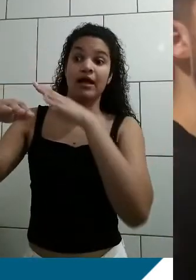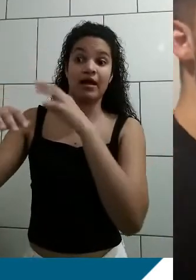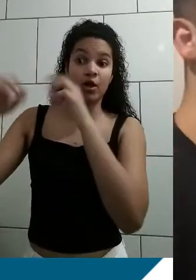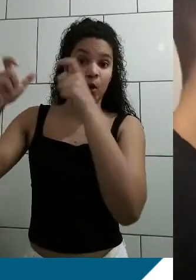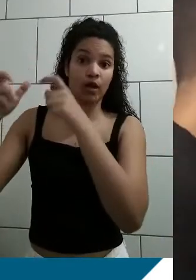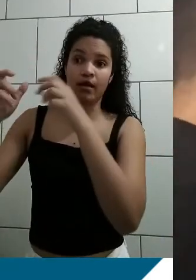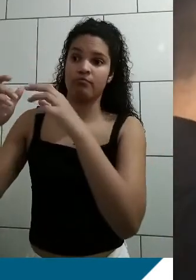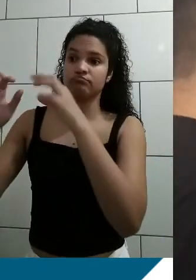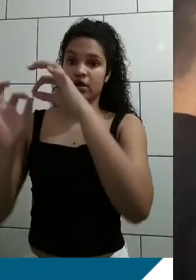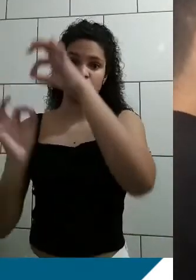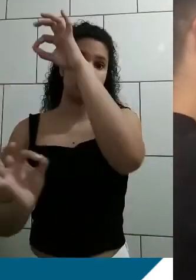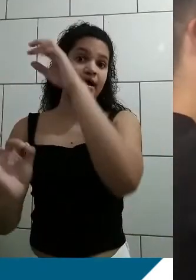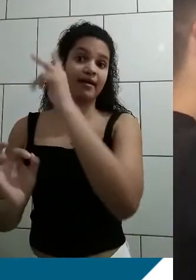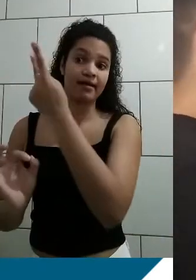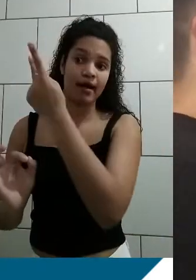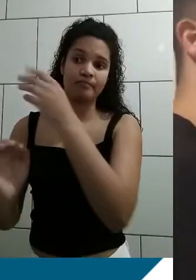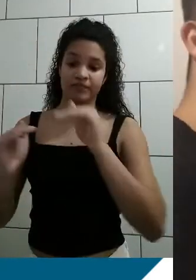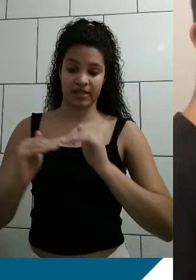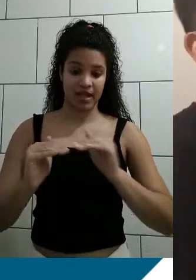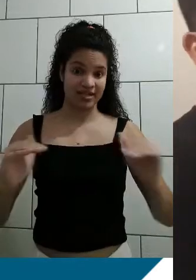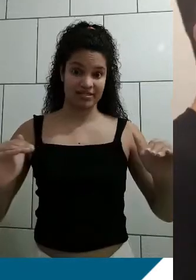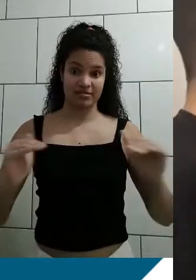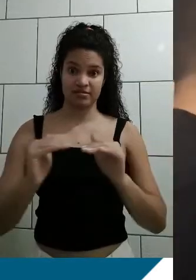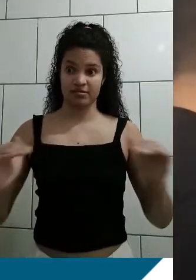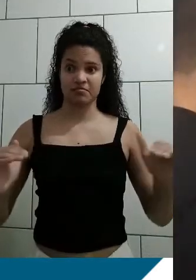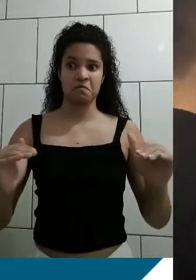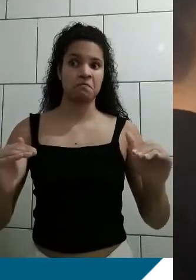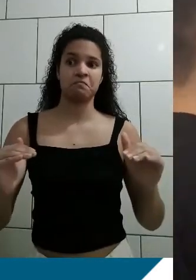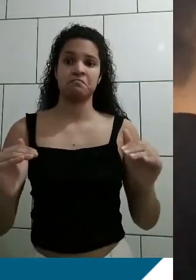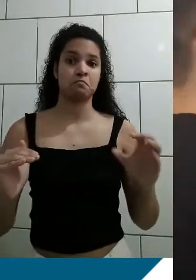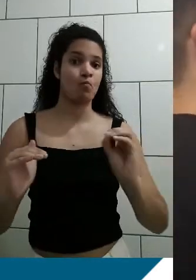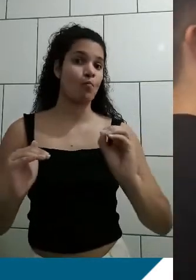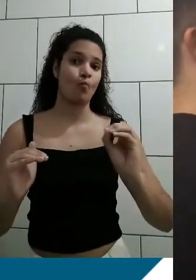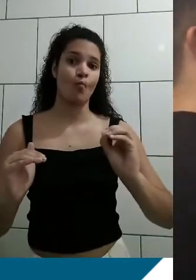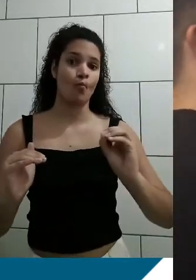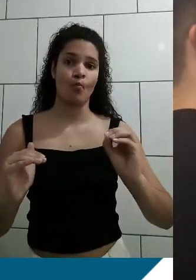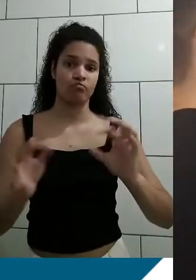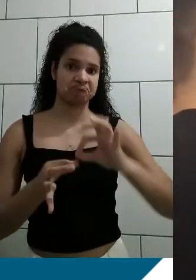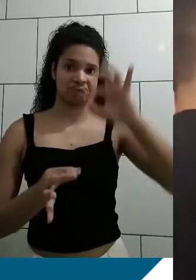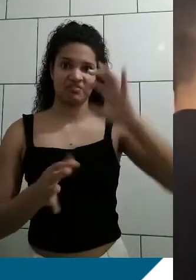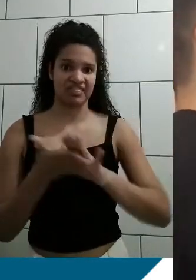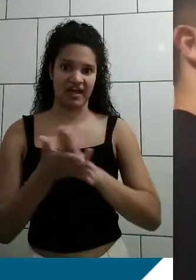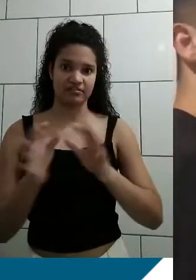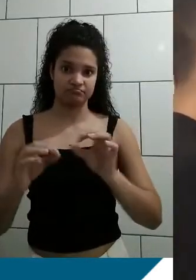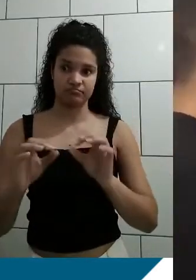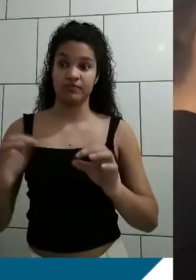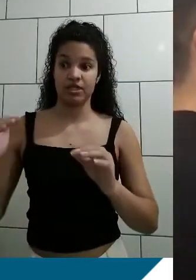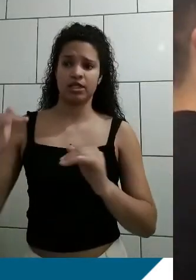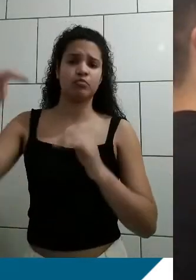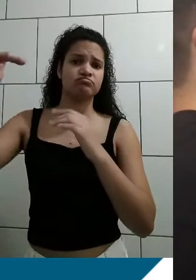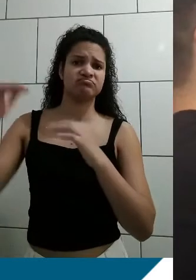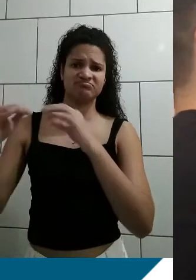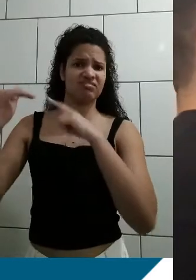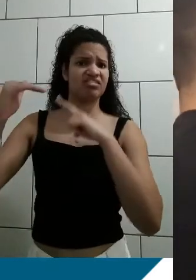altura igual a 0 e eu estou a uma certa altura, né, desse meu nível de referência. Então, temos um corpo com uma massa M